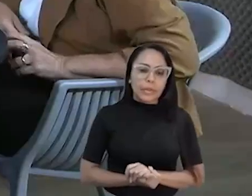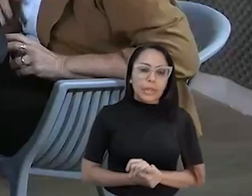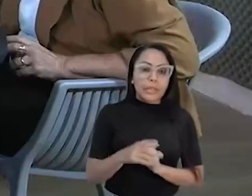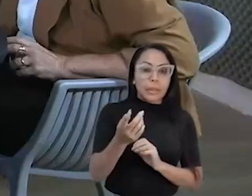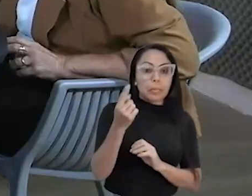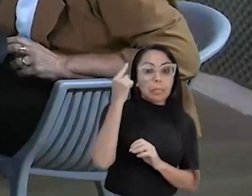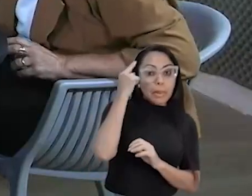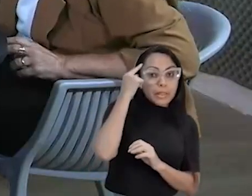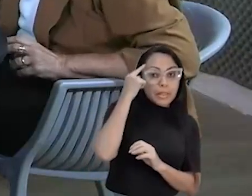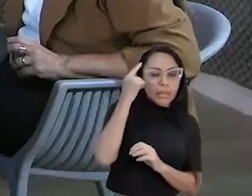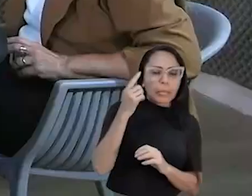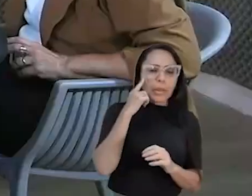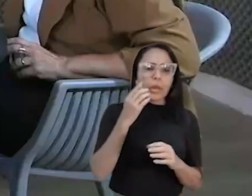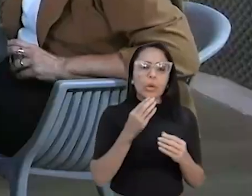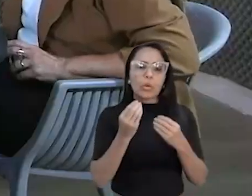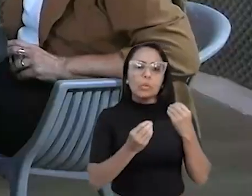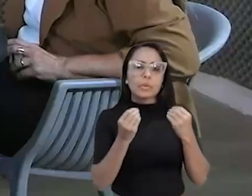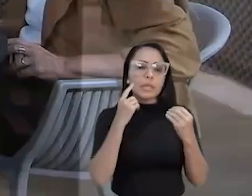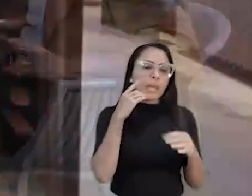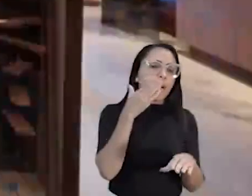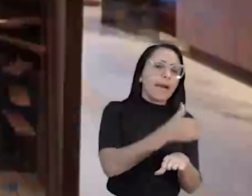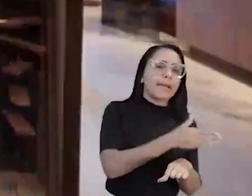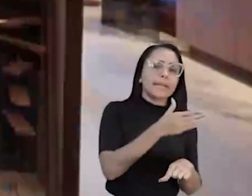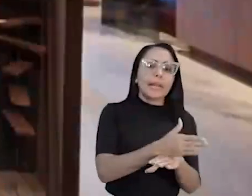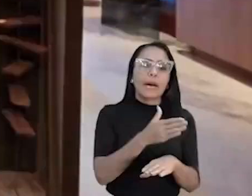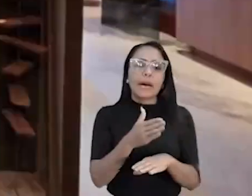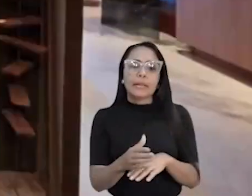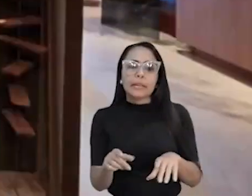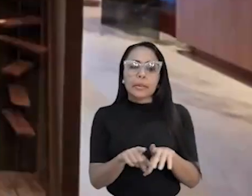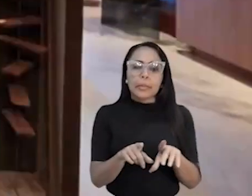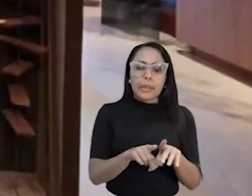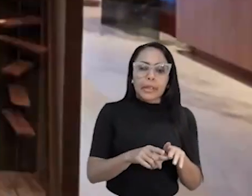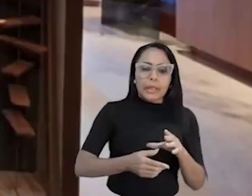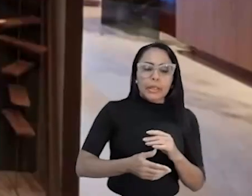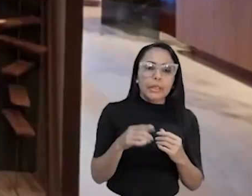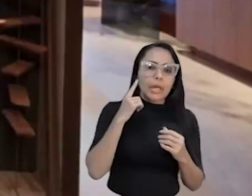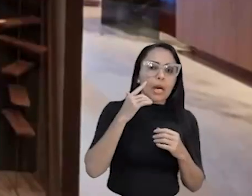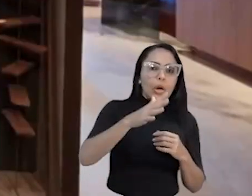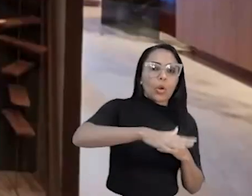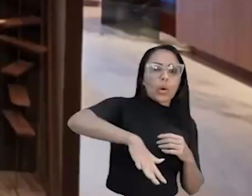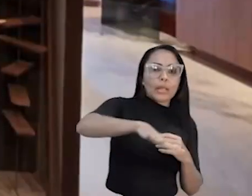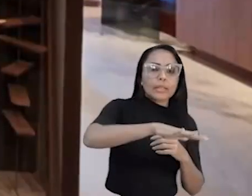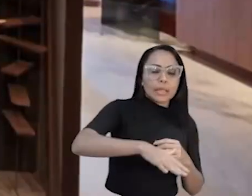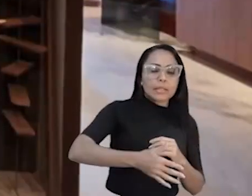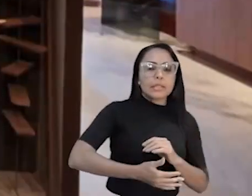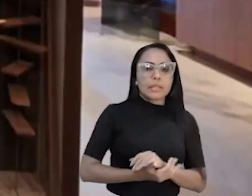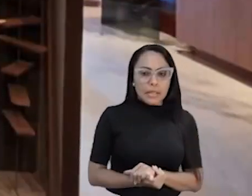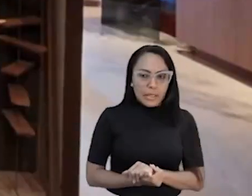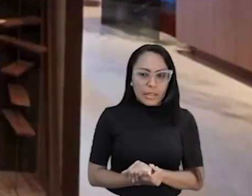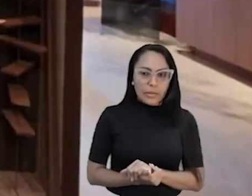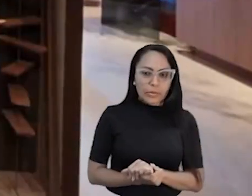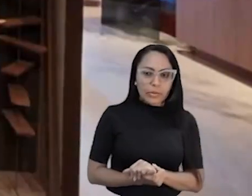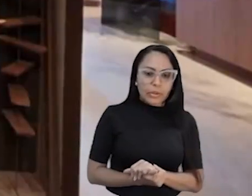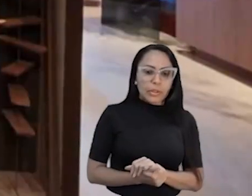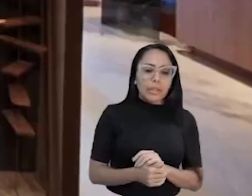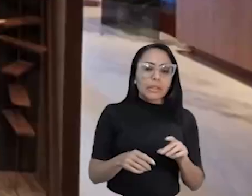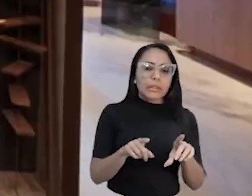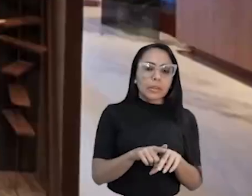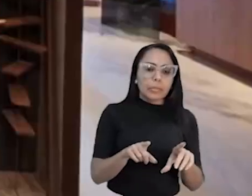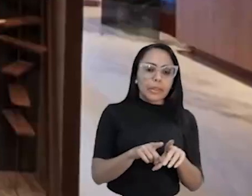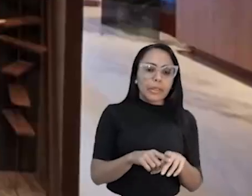Pensar como seria a entrada, né? Então, a fachada, tem a localização onde vai ter o letreiro, o tamanho,